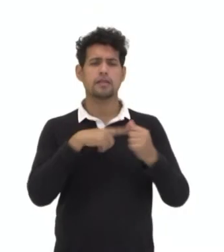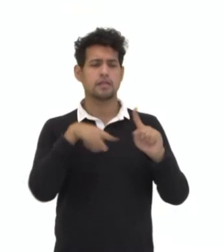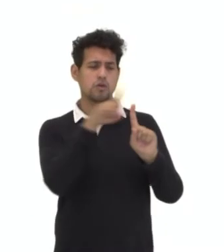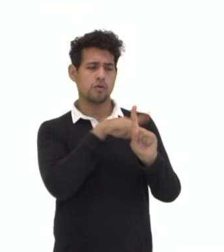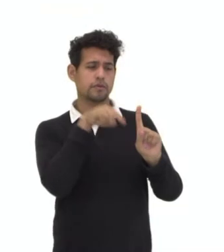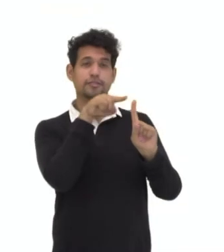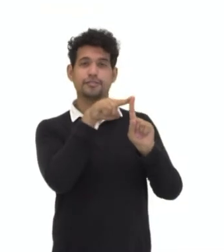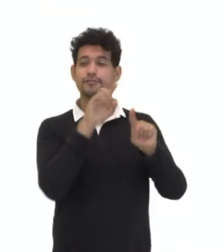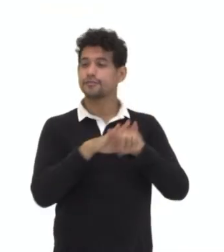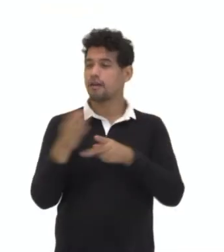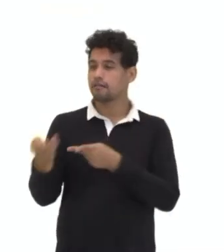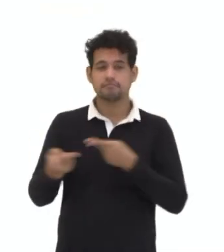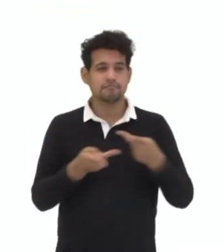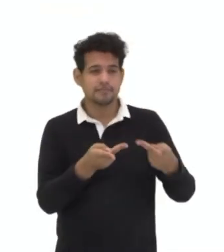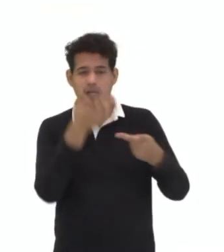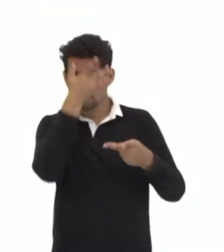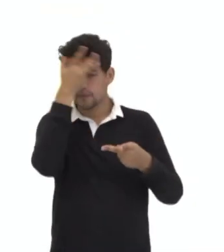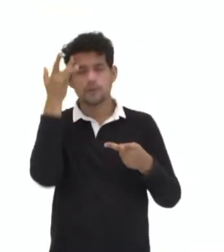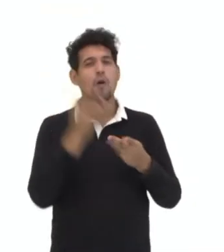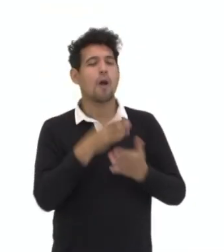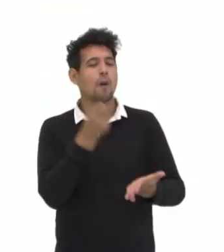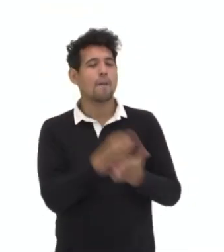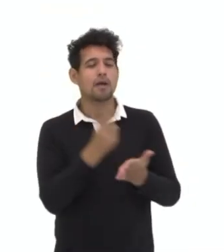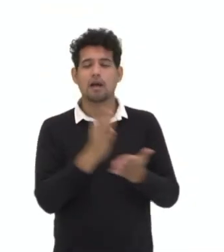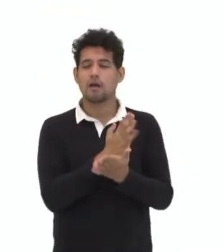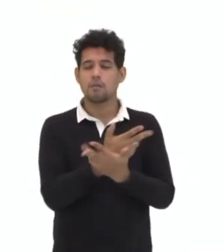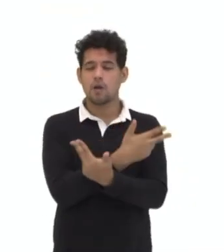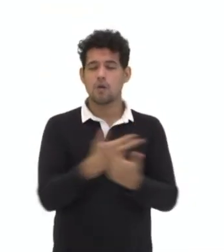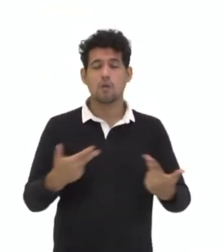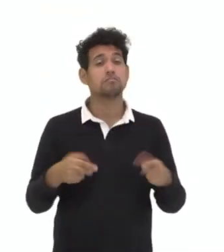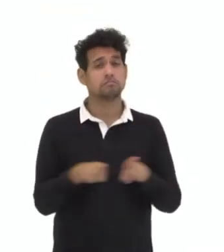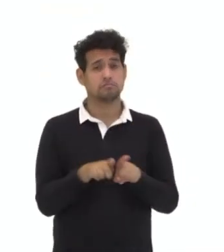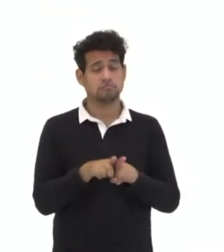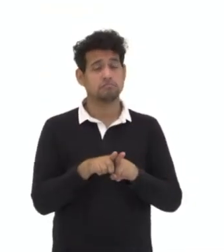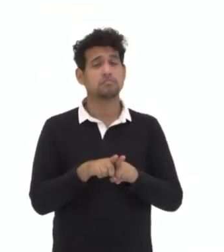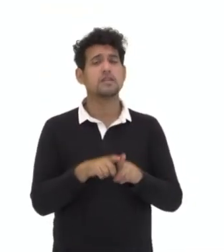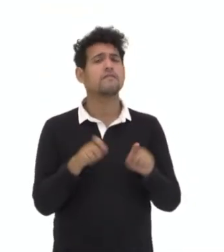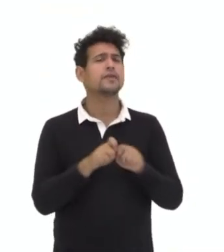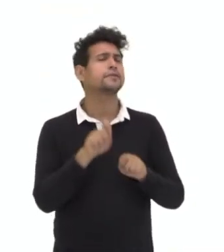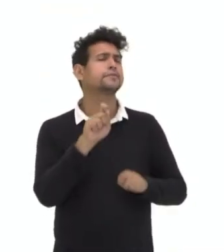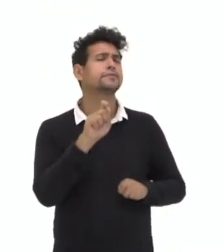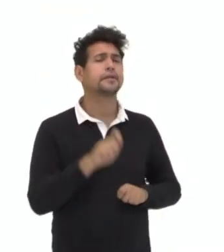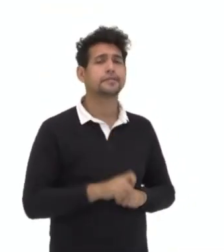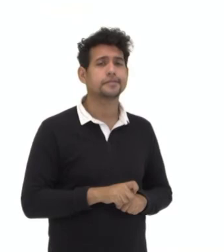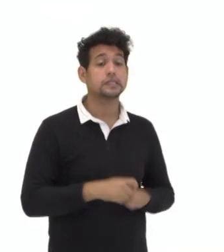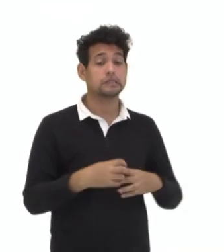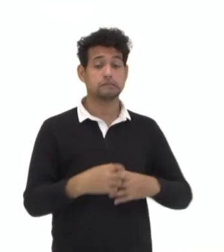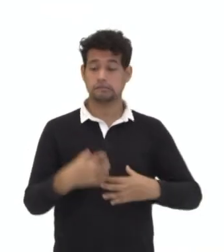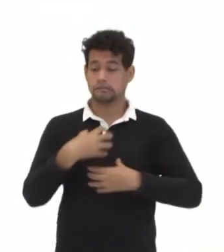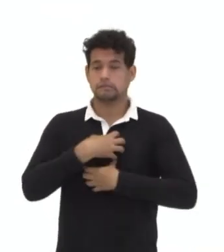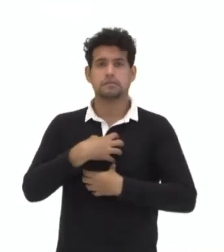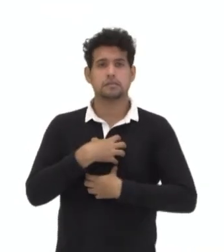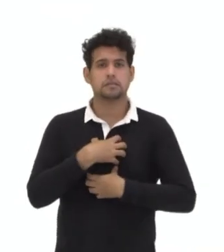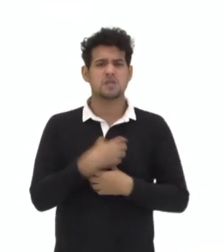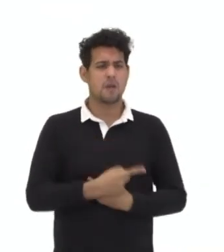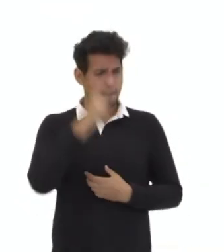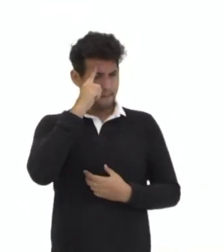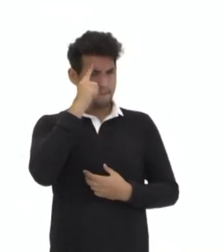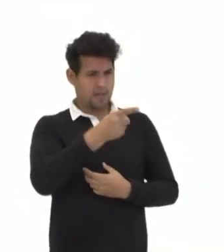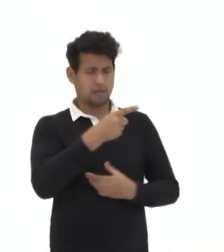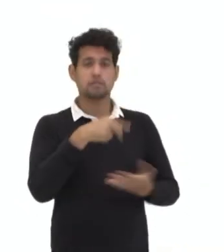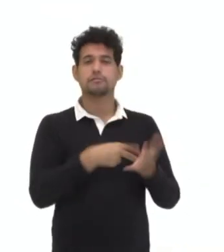de convencer alguém a comprar um produto, aderir a uma campanha, faz com que esse modo imperativo